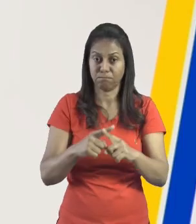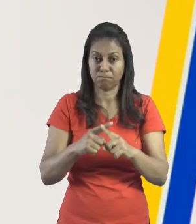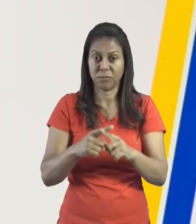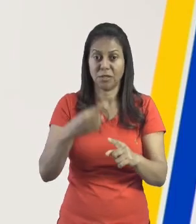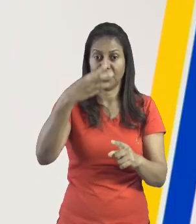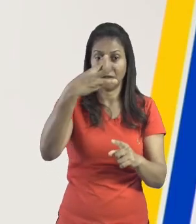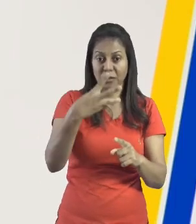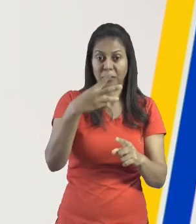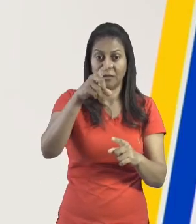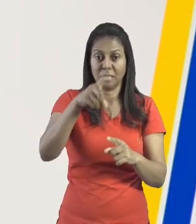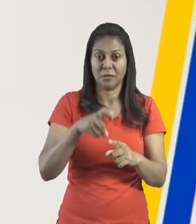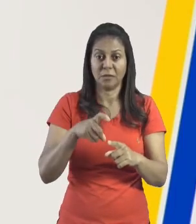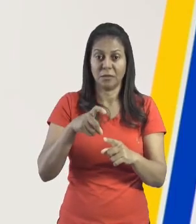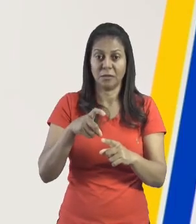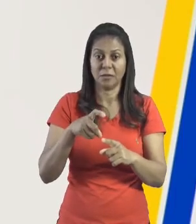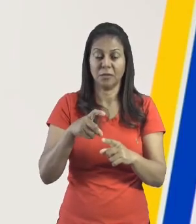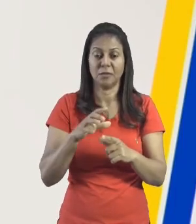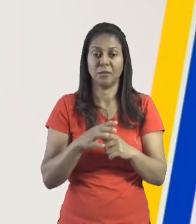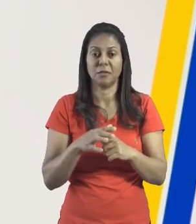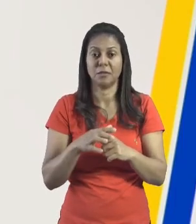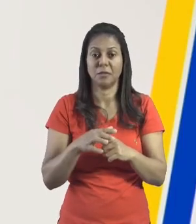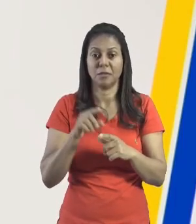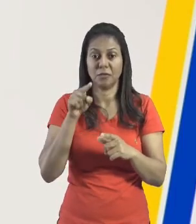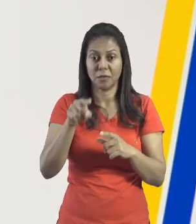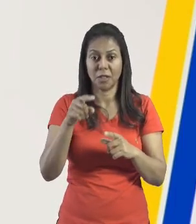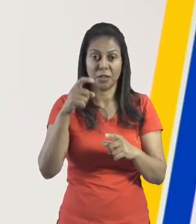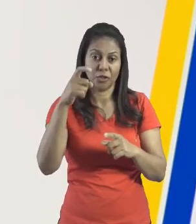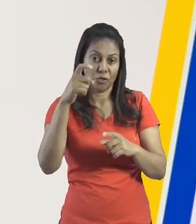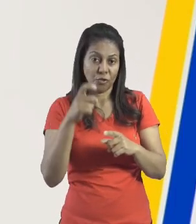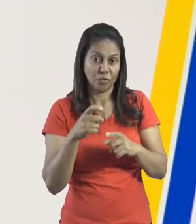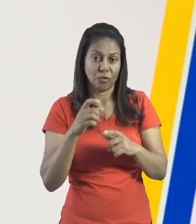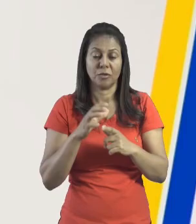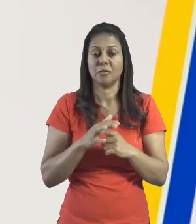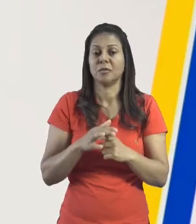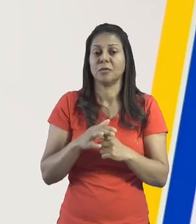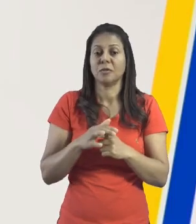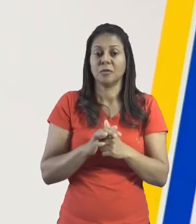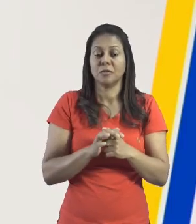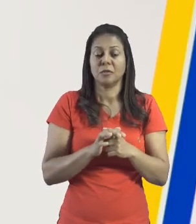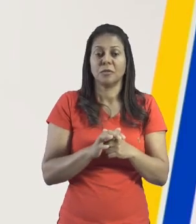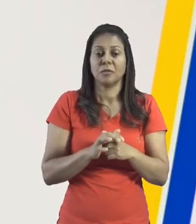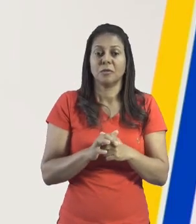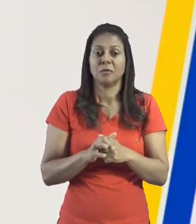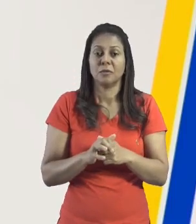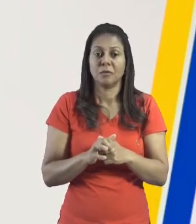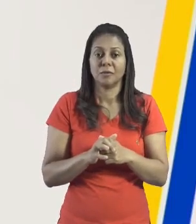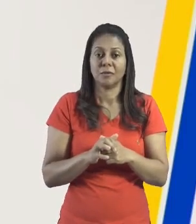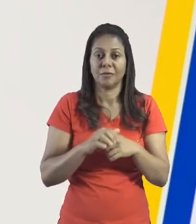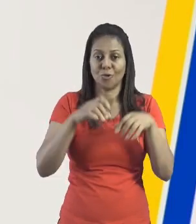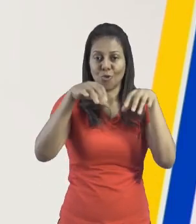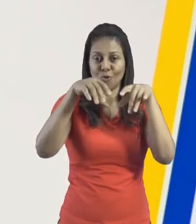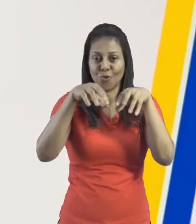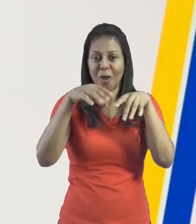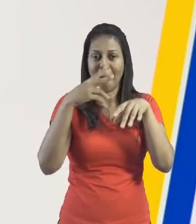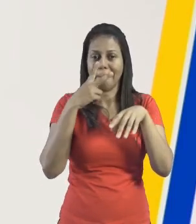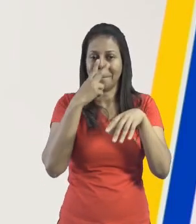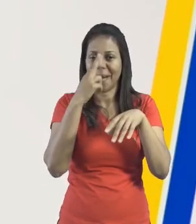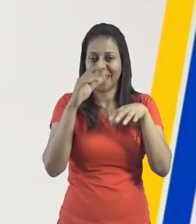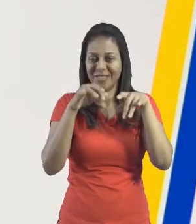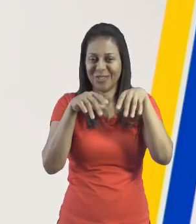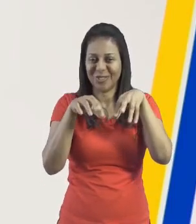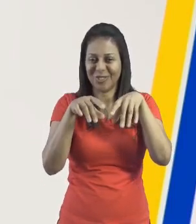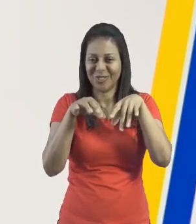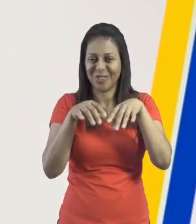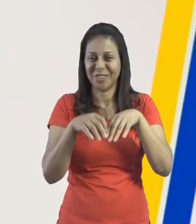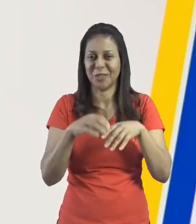3x pelo x, você já deve ter visto isso, alguns colegas chamam até de chuveirinho, né? Você deve ter visto isso no oitavo